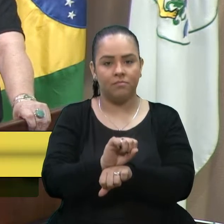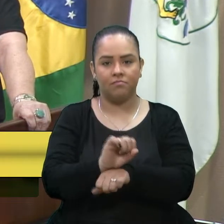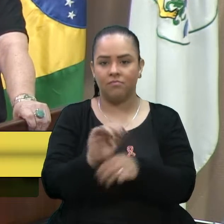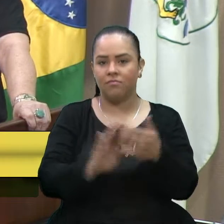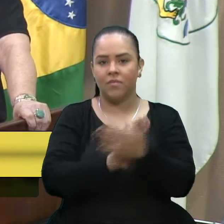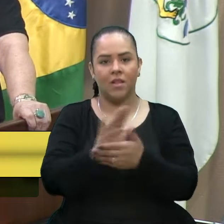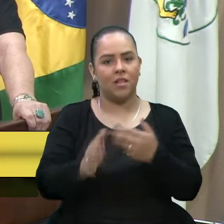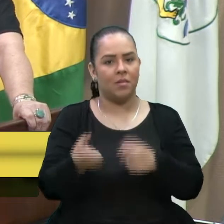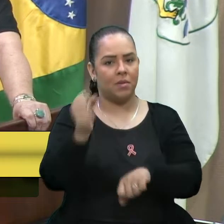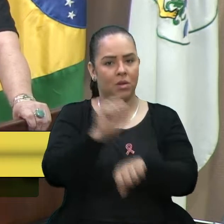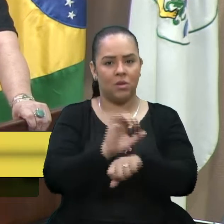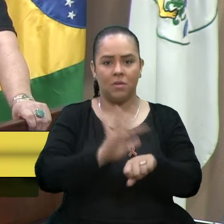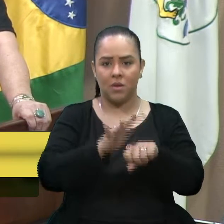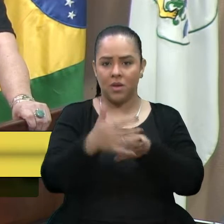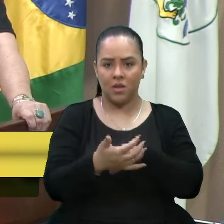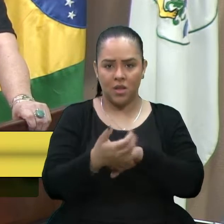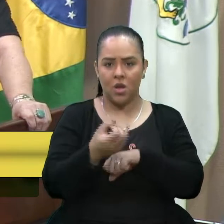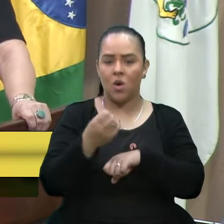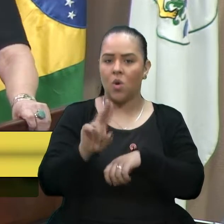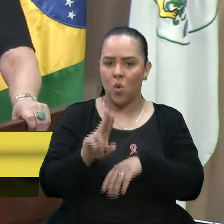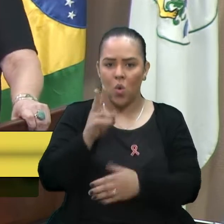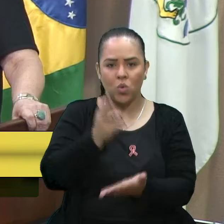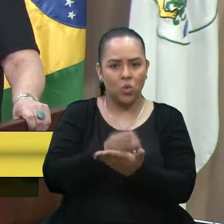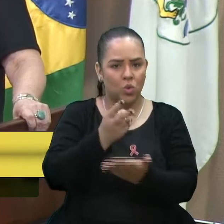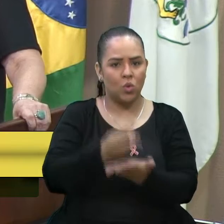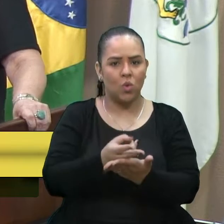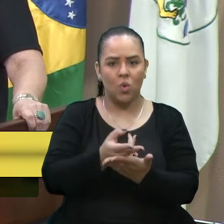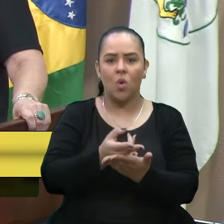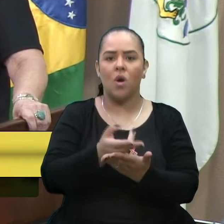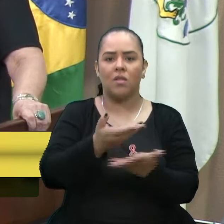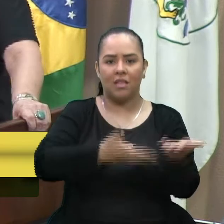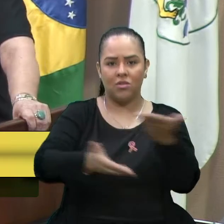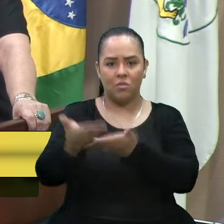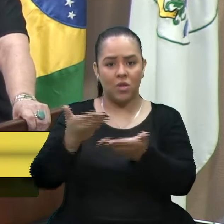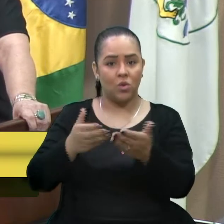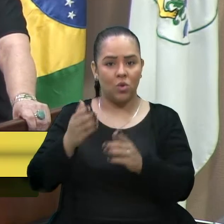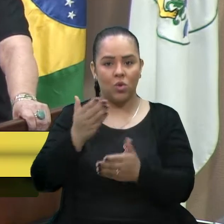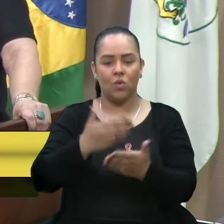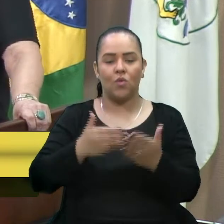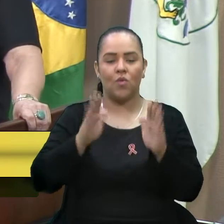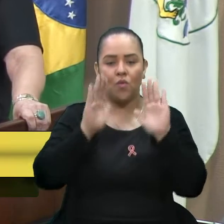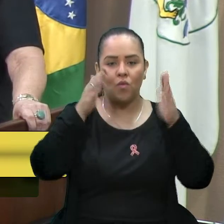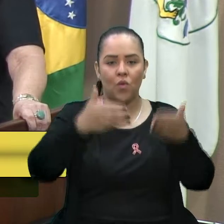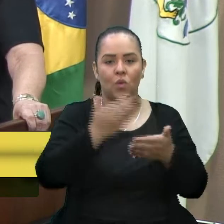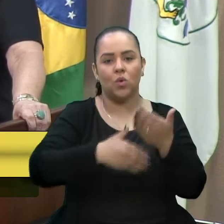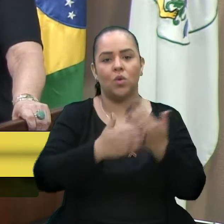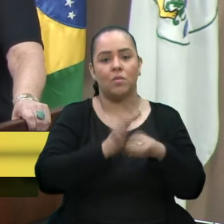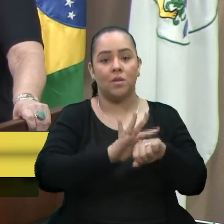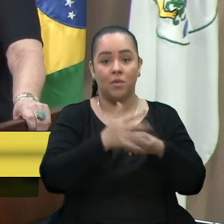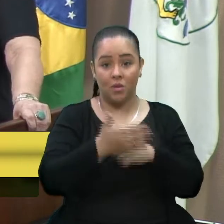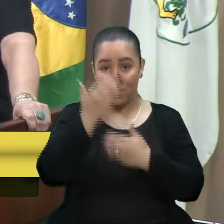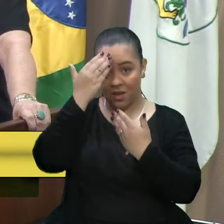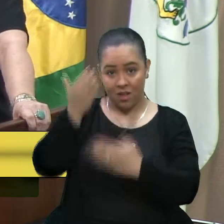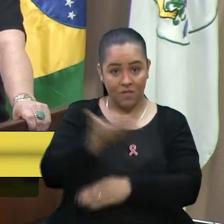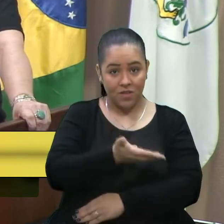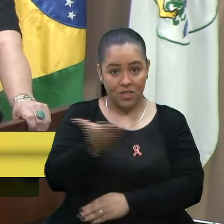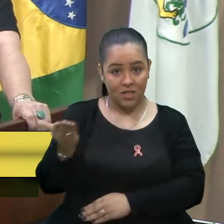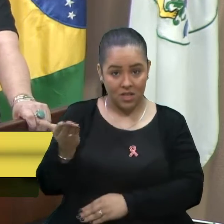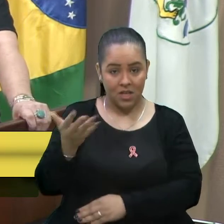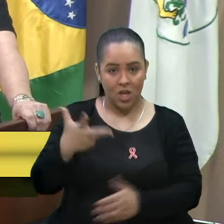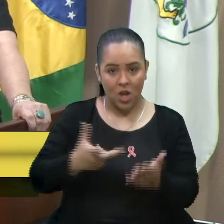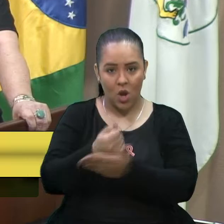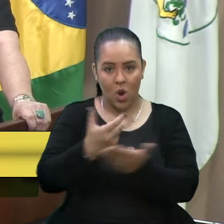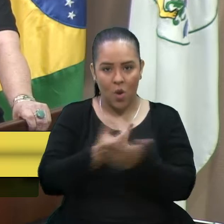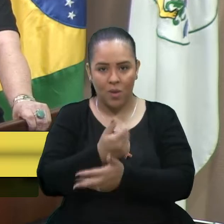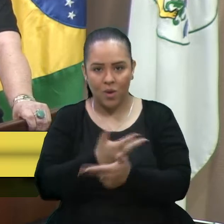Ninguém parou e ninguém deixou de ser atendido. E a prioridade toda foi para a pandemia. Obrigada a você que faz as compras da